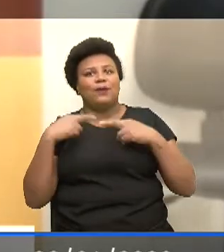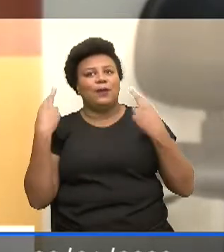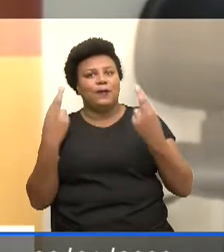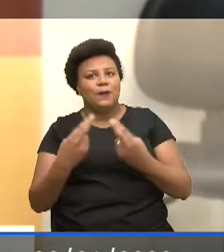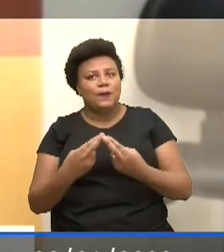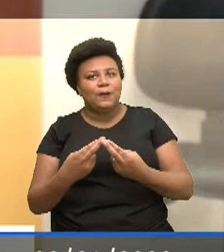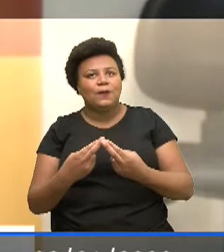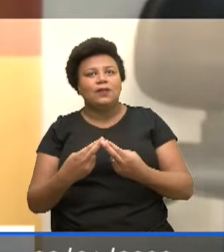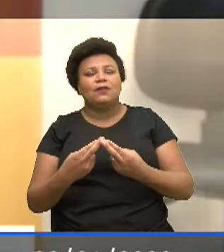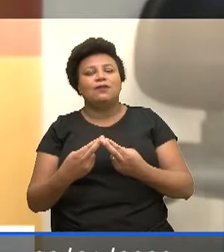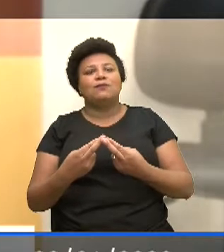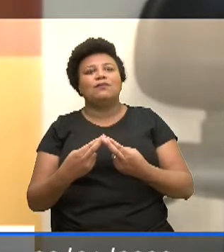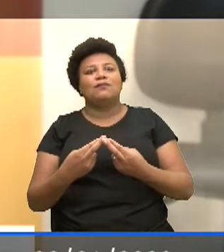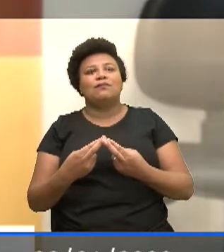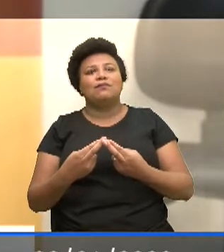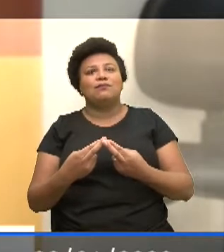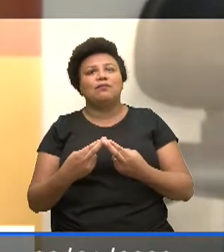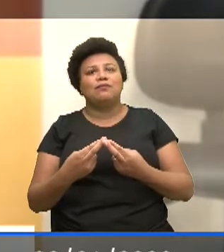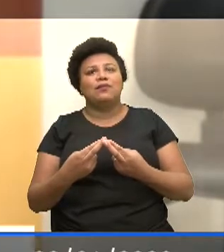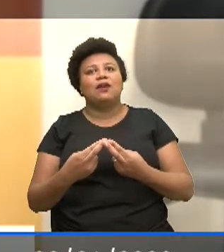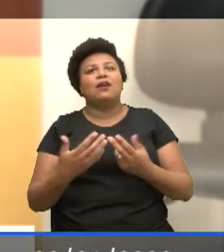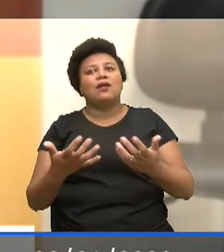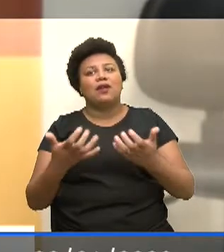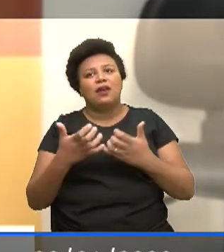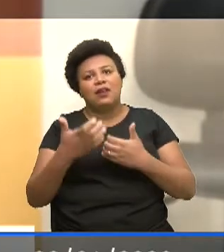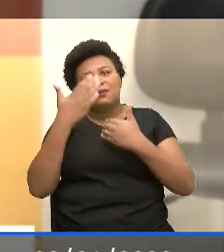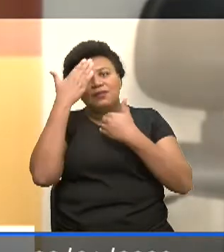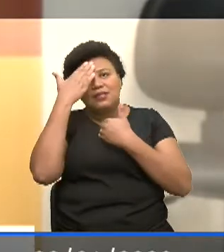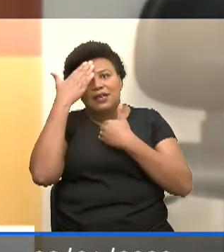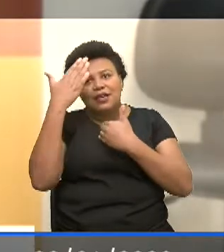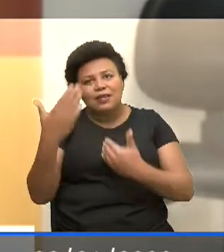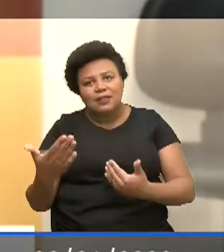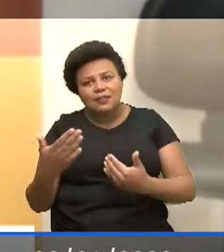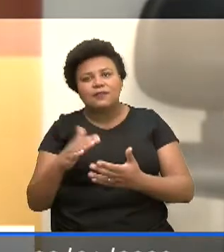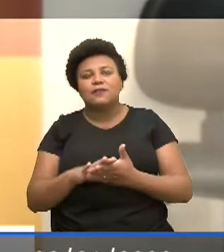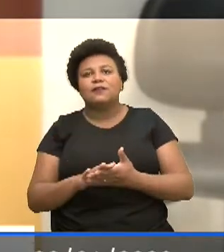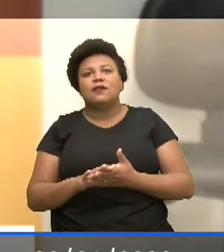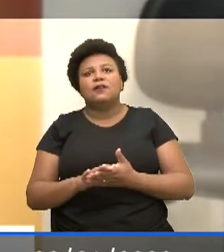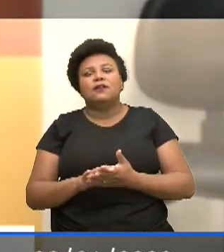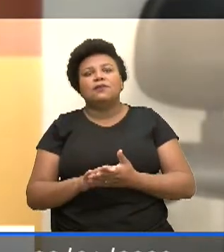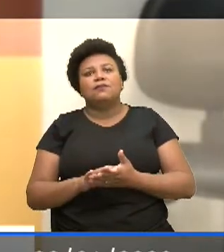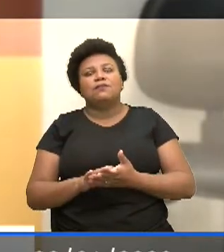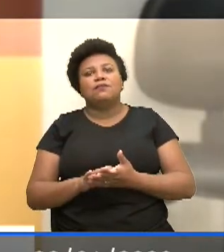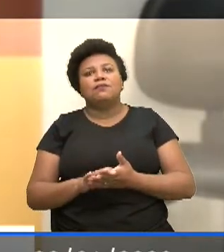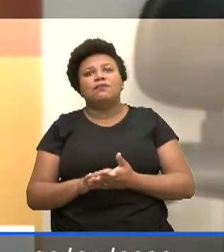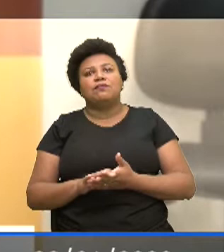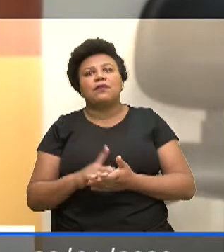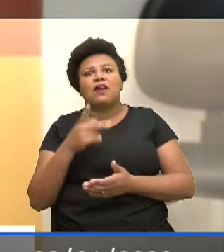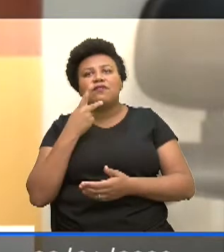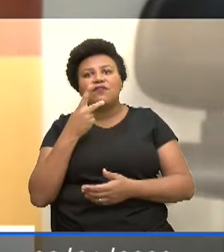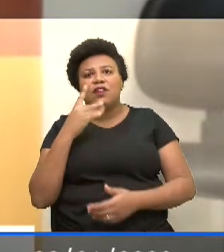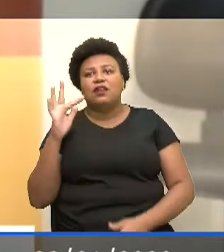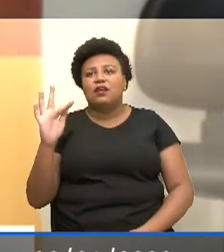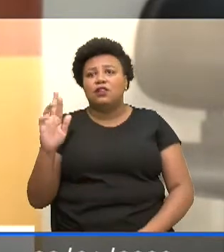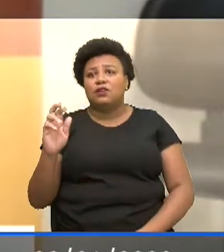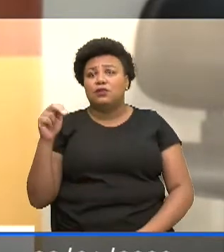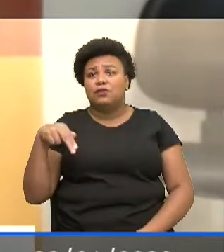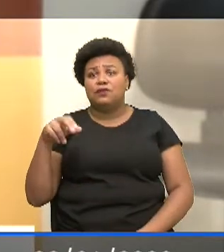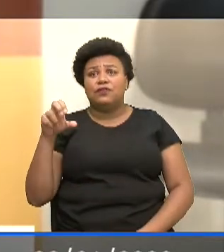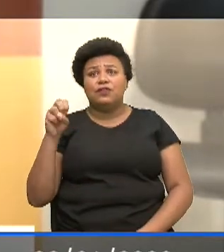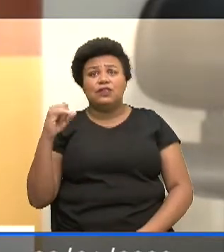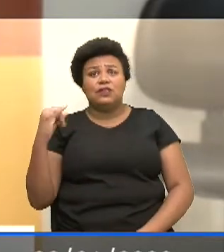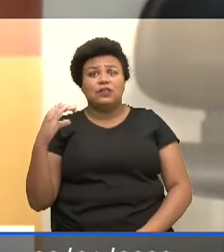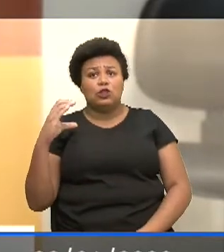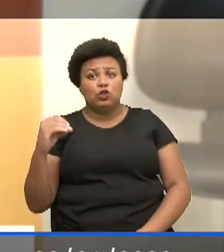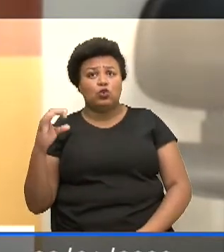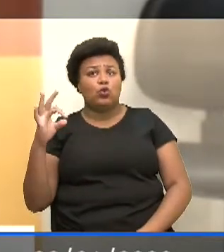na sequência. Queríamos agradecer as palavras do Francisco Turra. Acho